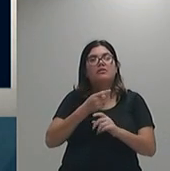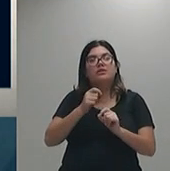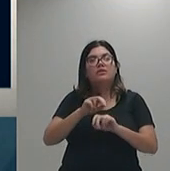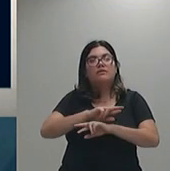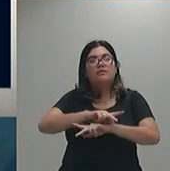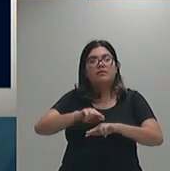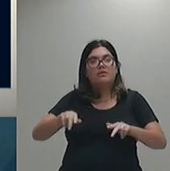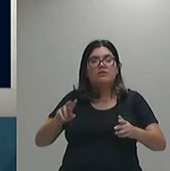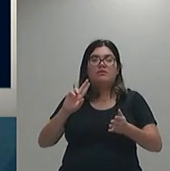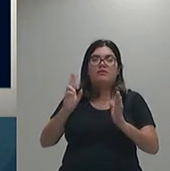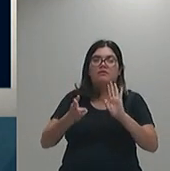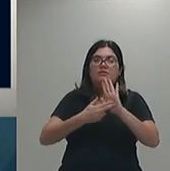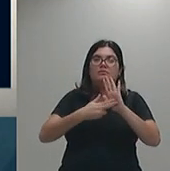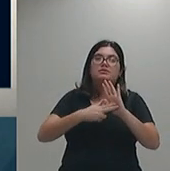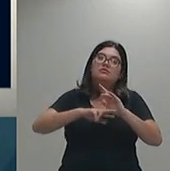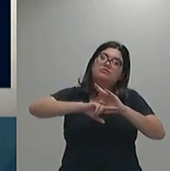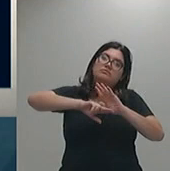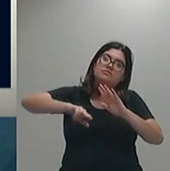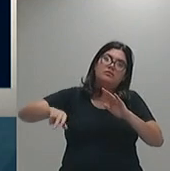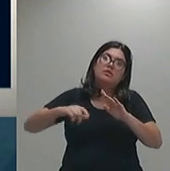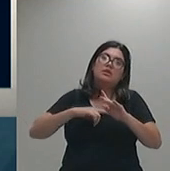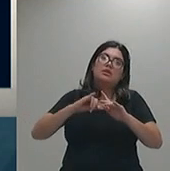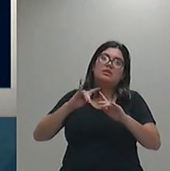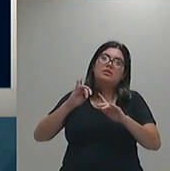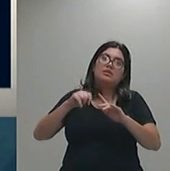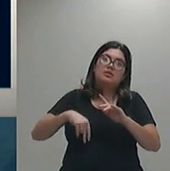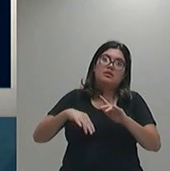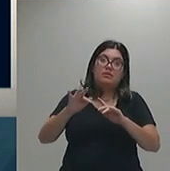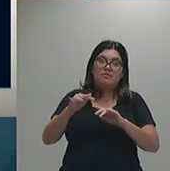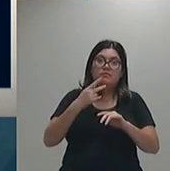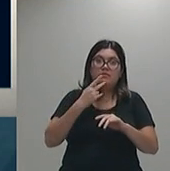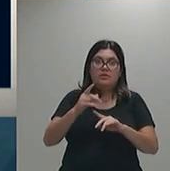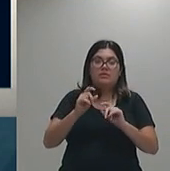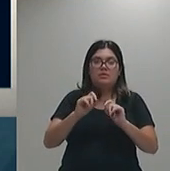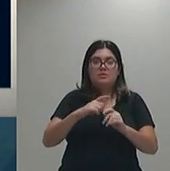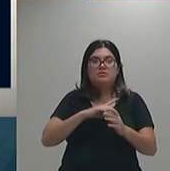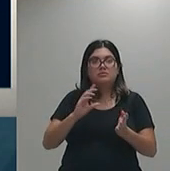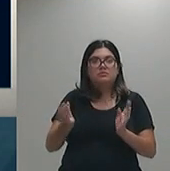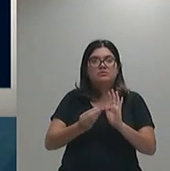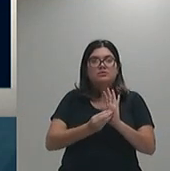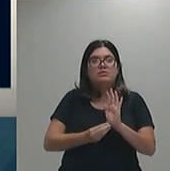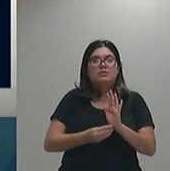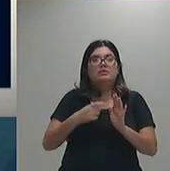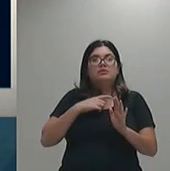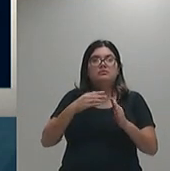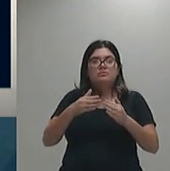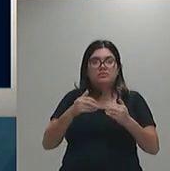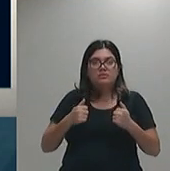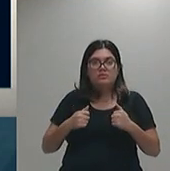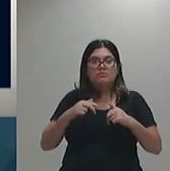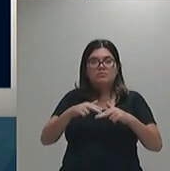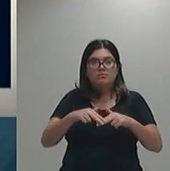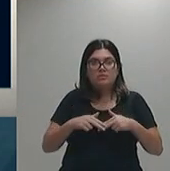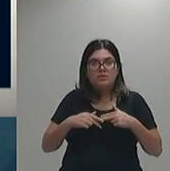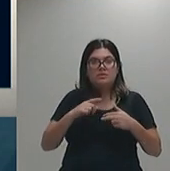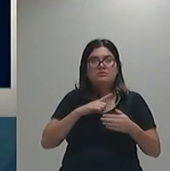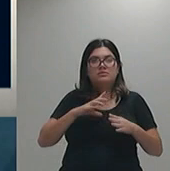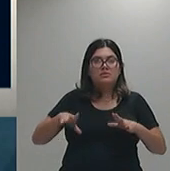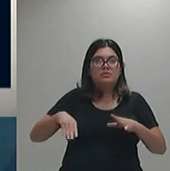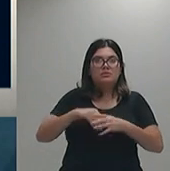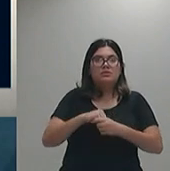de ponto controvertido no item F bota de claro que a pretensão indenizatória aduzida pelo requerente em relação a incorporação da companhia